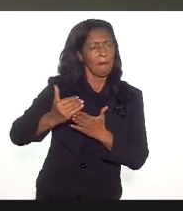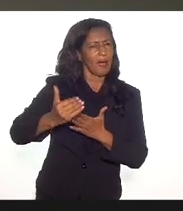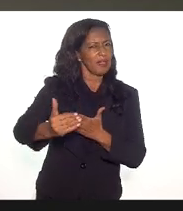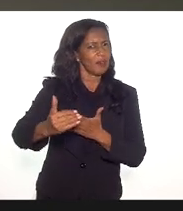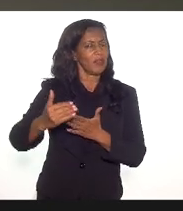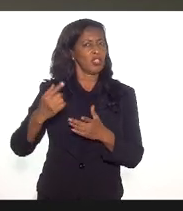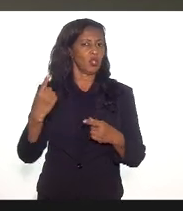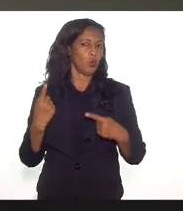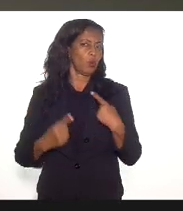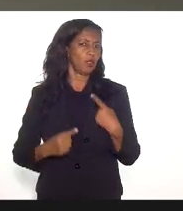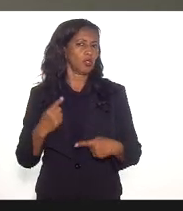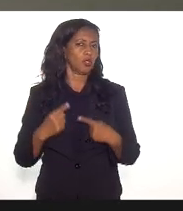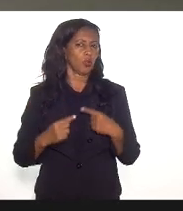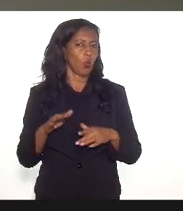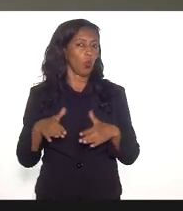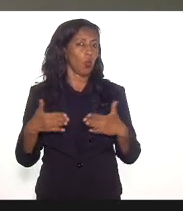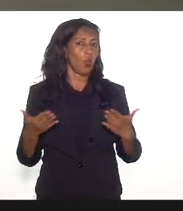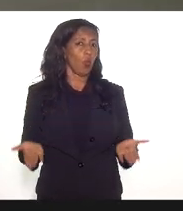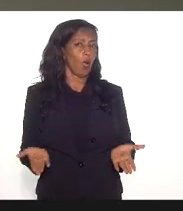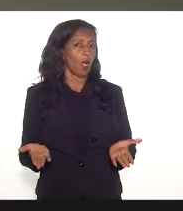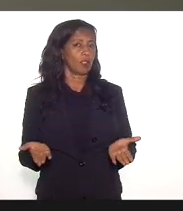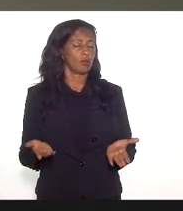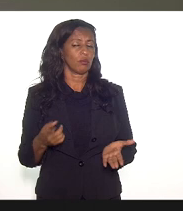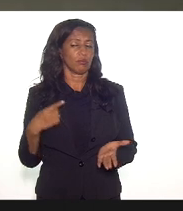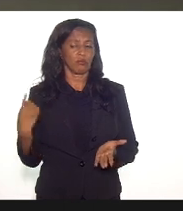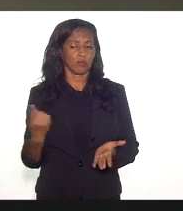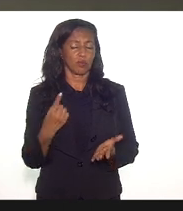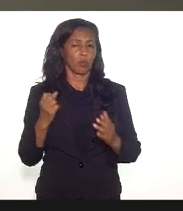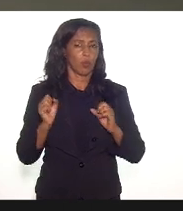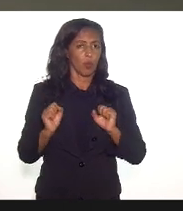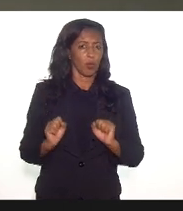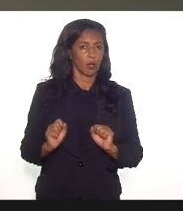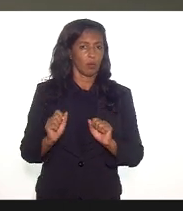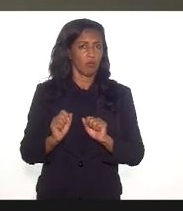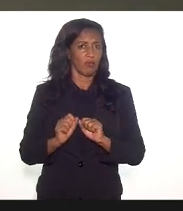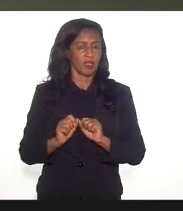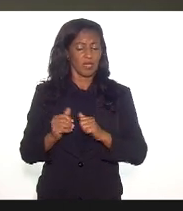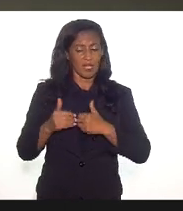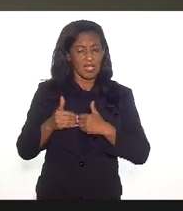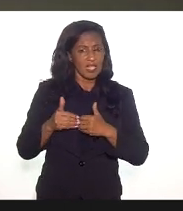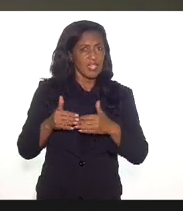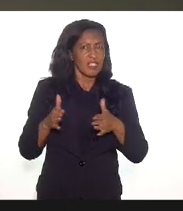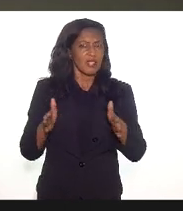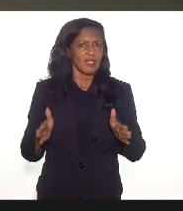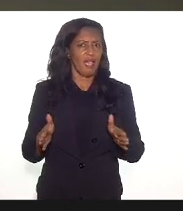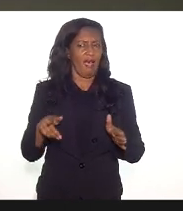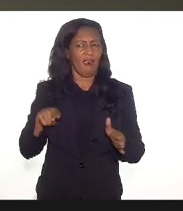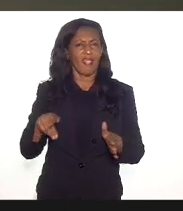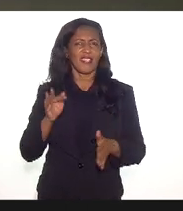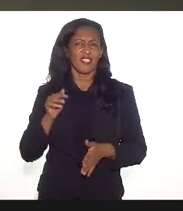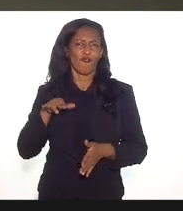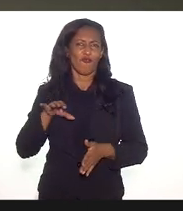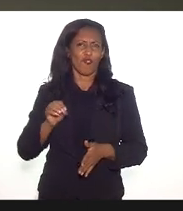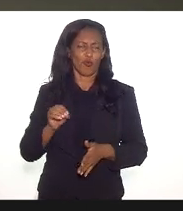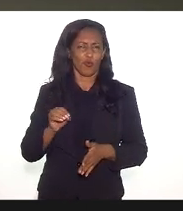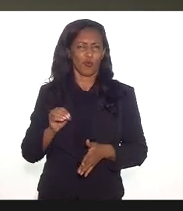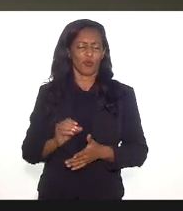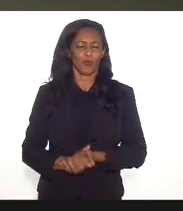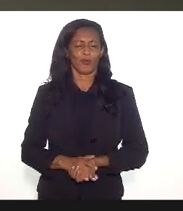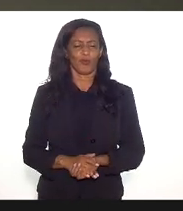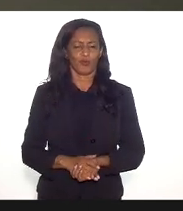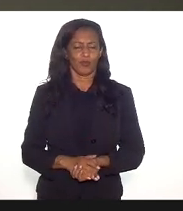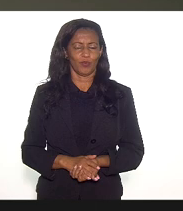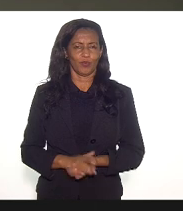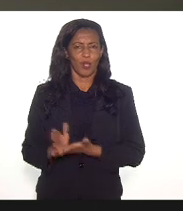discussão sobre quando nós podemos fazer, iniciar esse fundo,